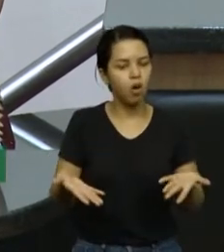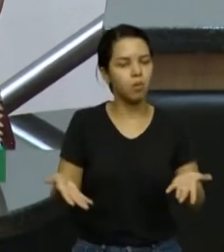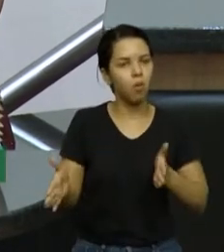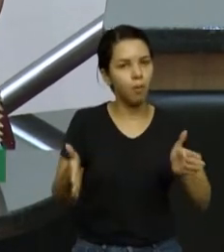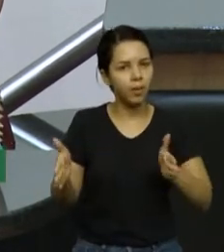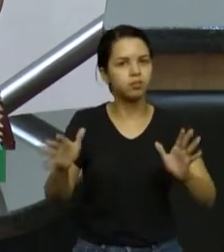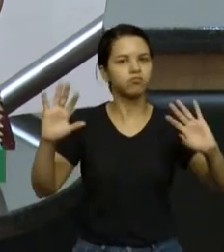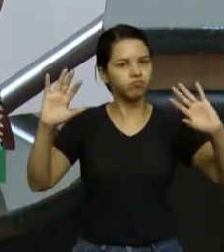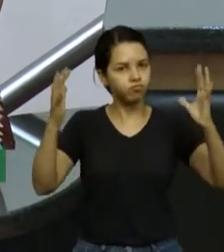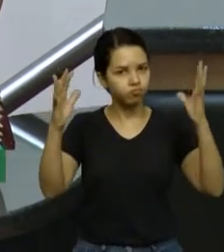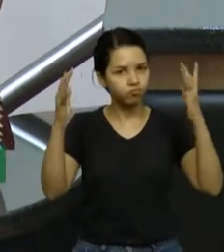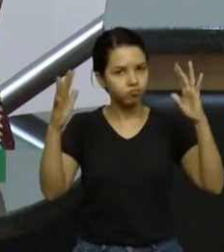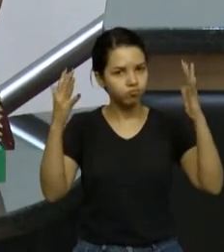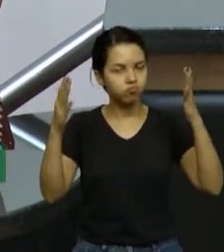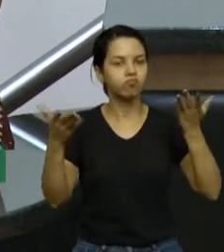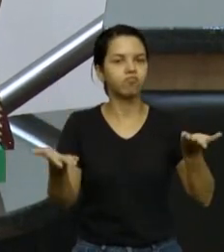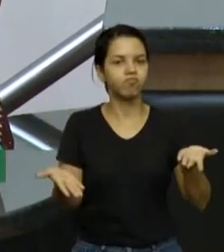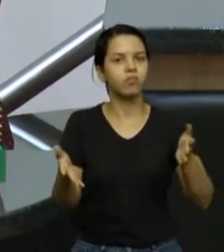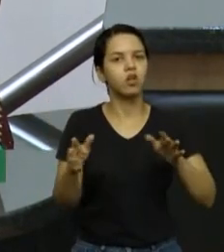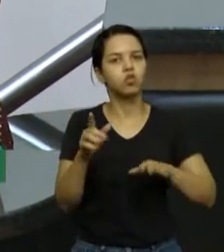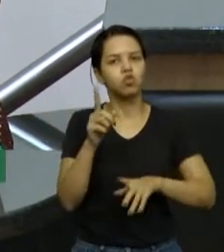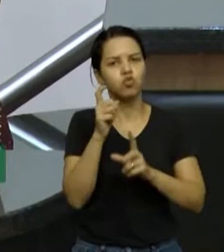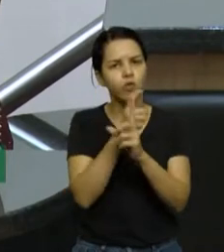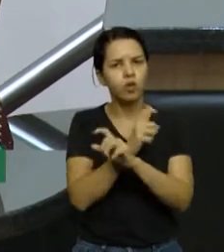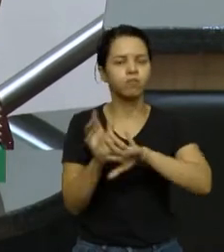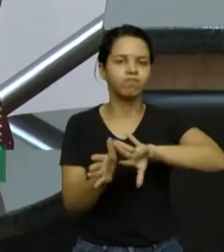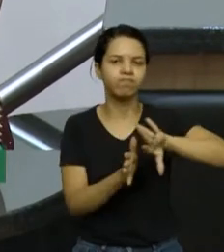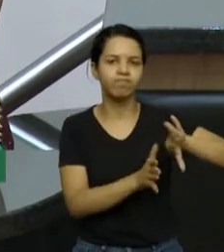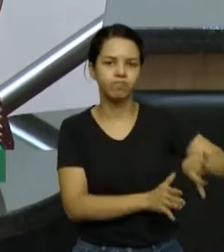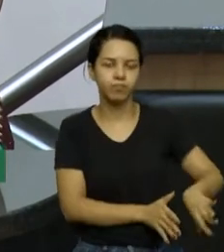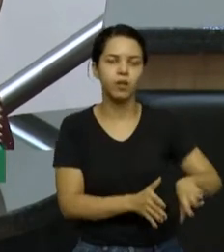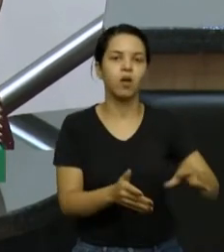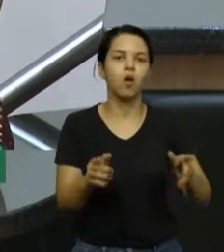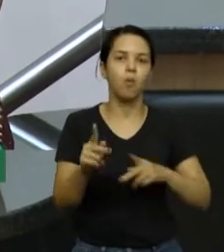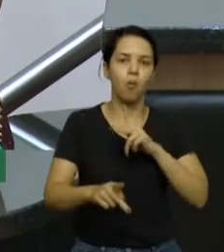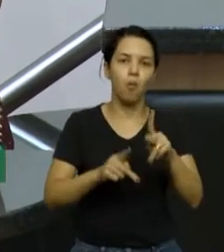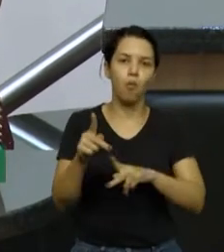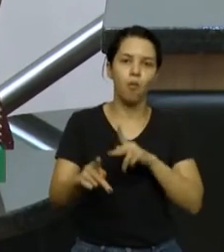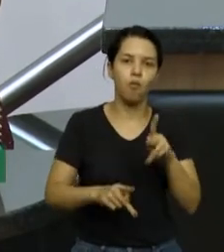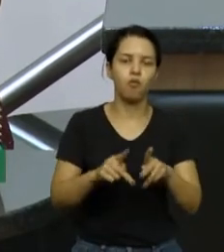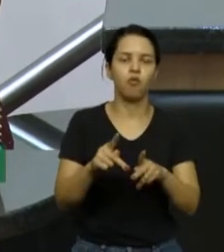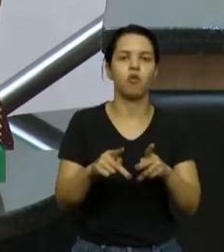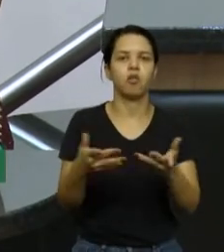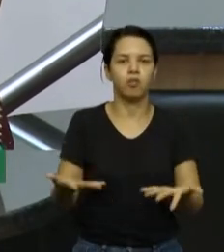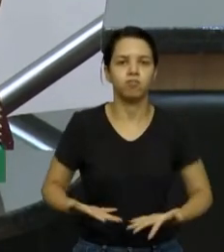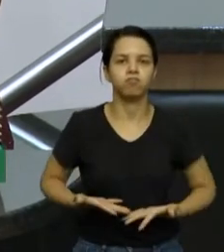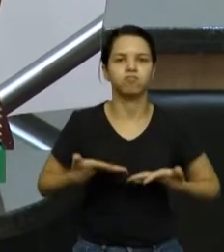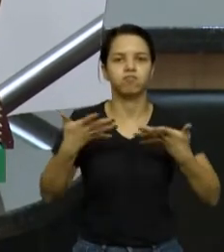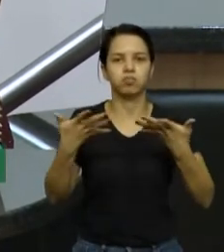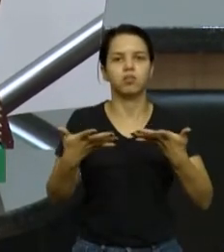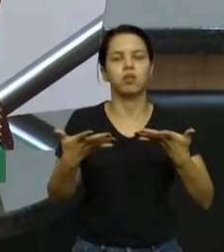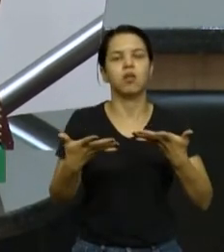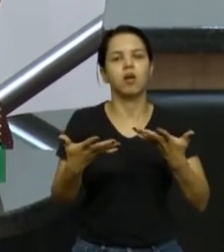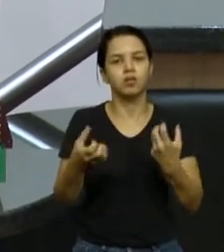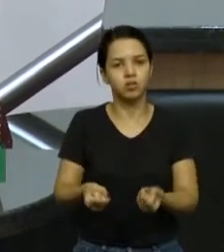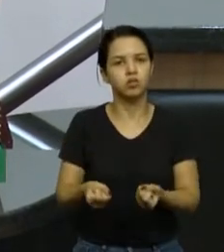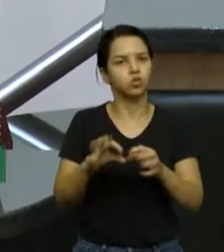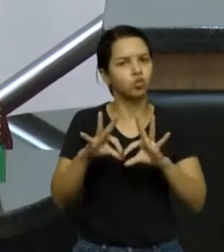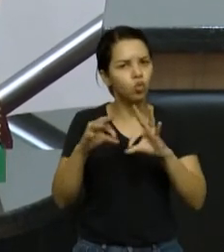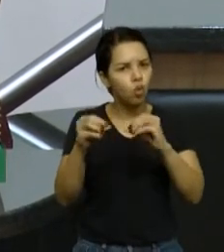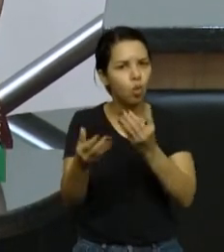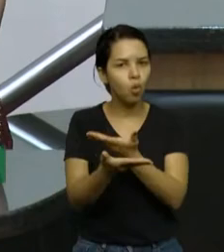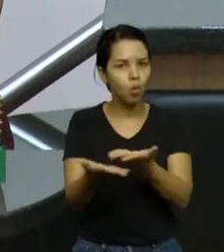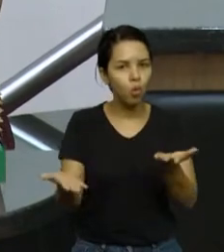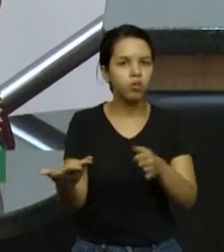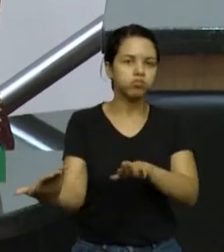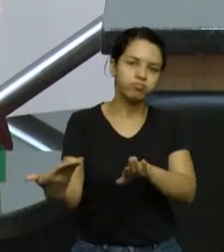essa passagem de dificuldade. Então, nós estamos lá, o povo de Abedão Batista está de braços abertos, coração aberto, para receber todos aqueles que possam